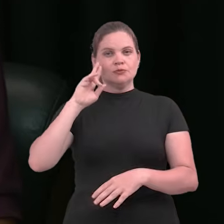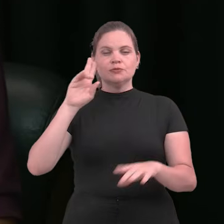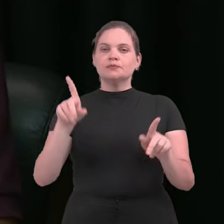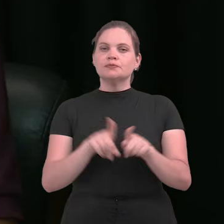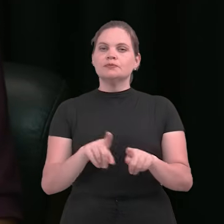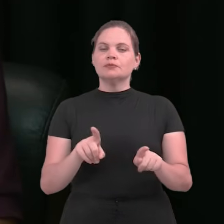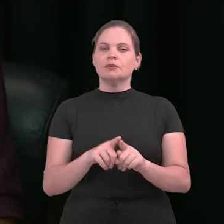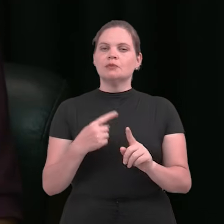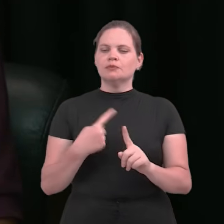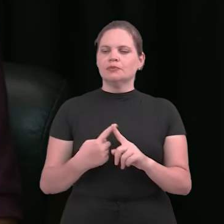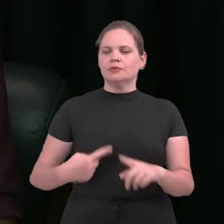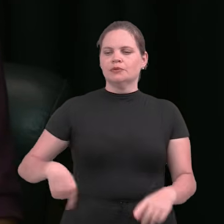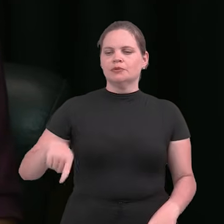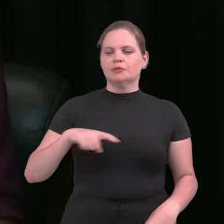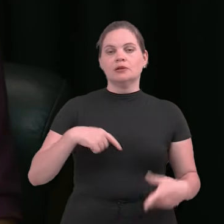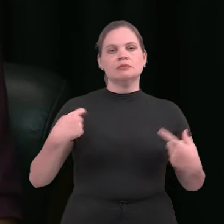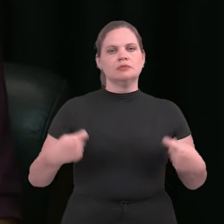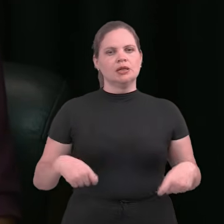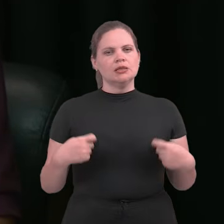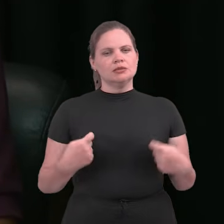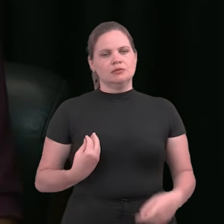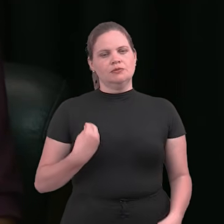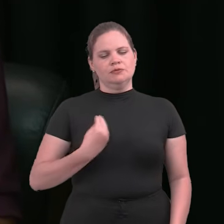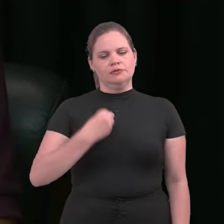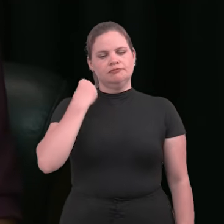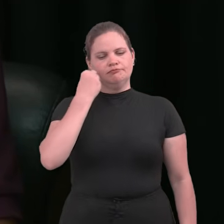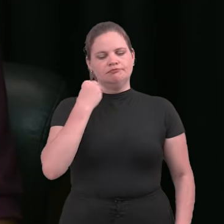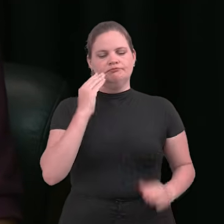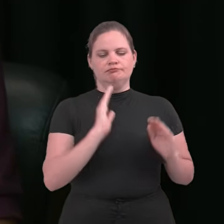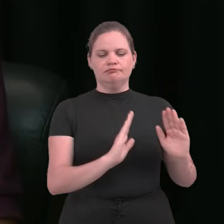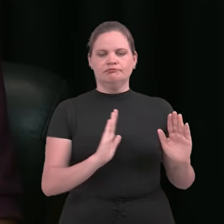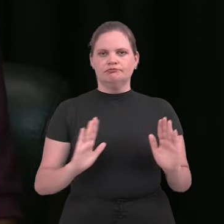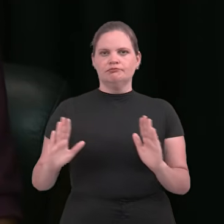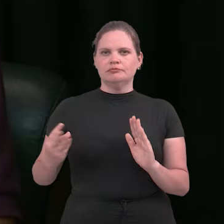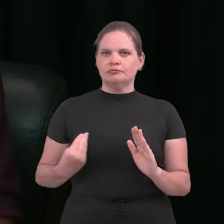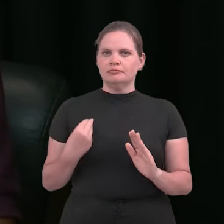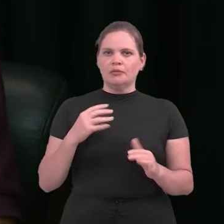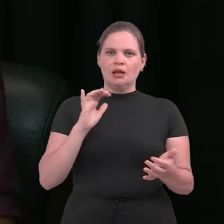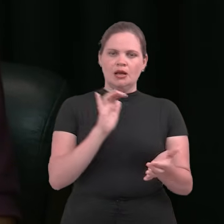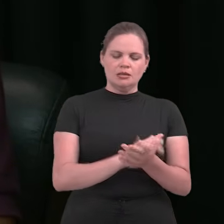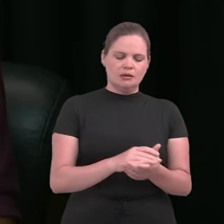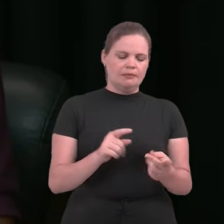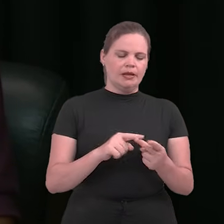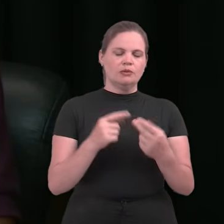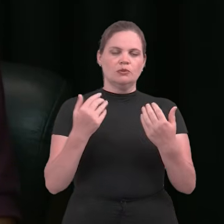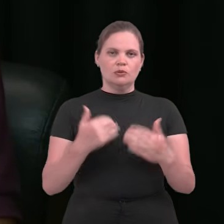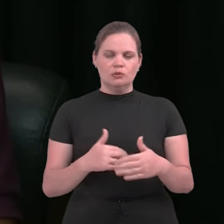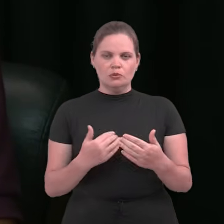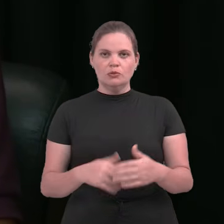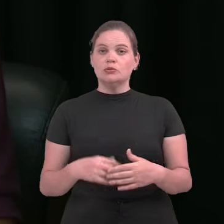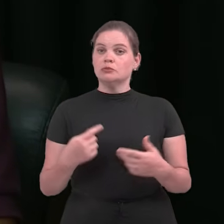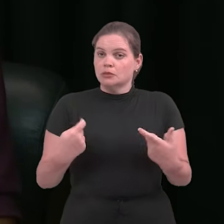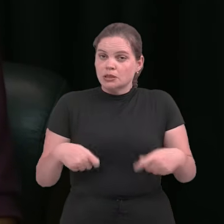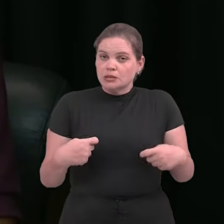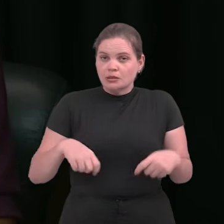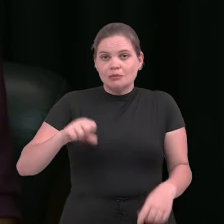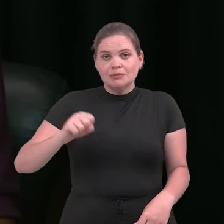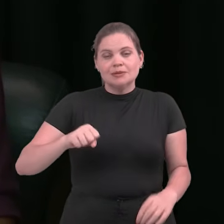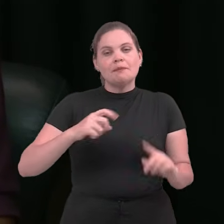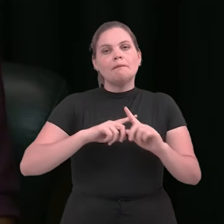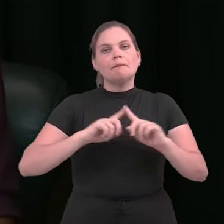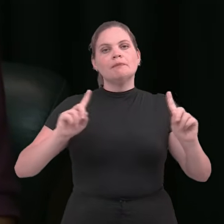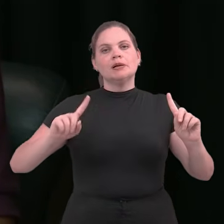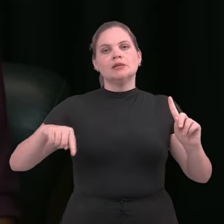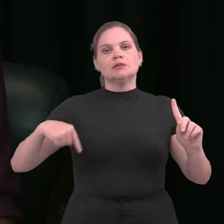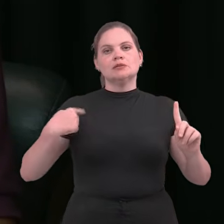nós precisamos passar por essas etapas da vida, né? O casamento, o concurso, precisamos sim, mas nós precisamos